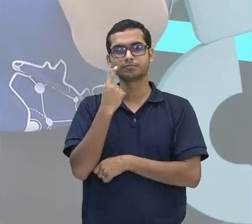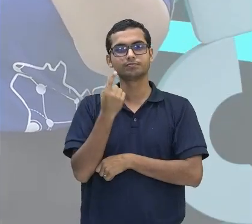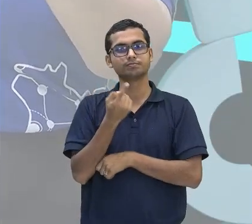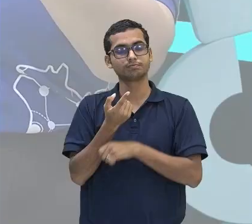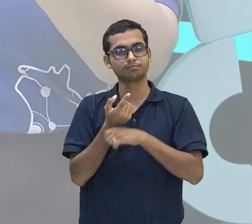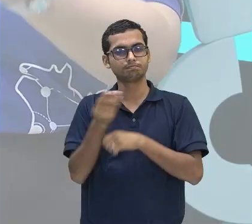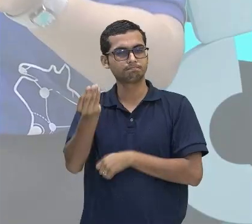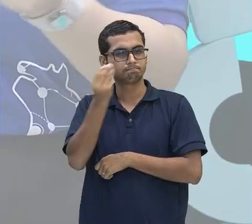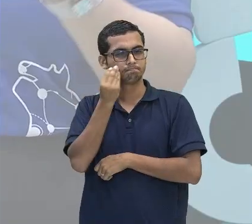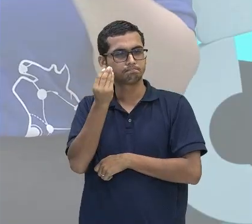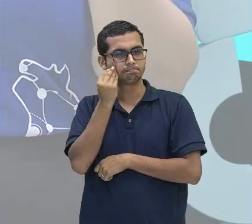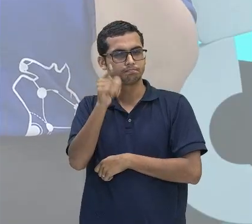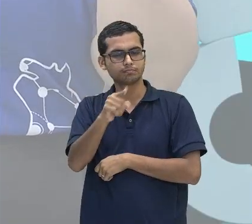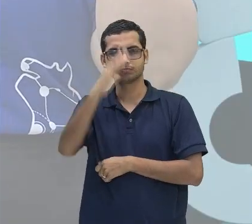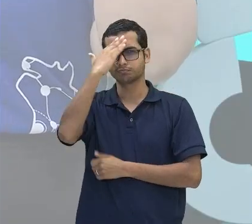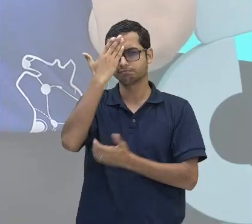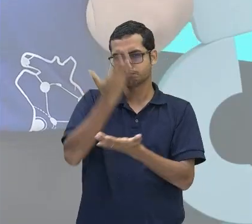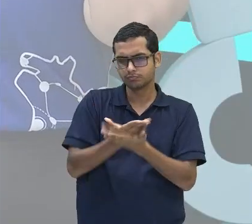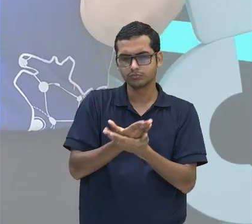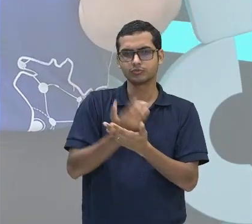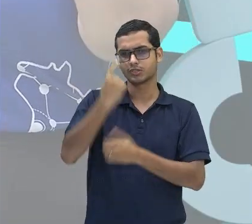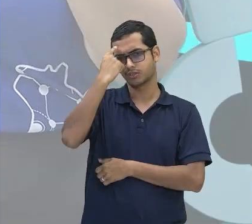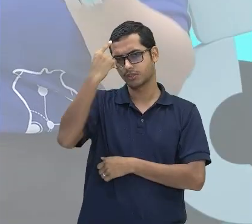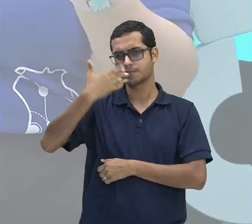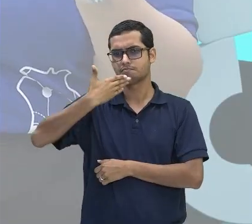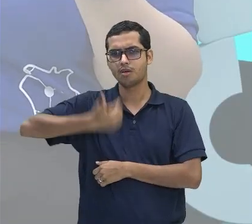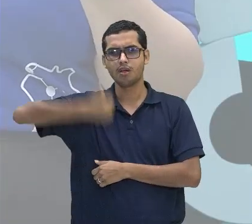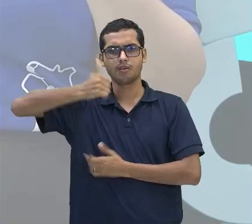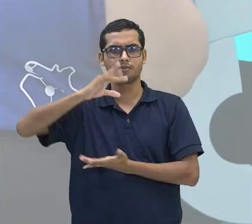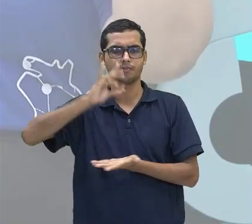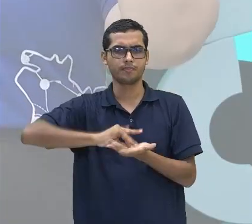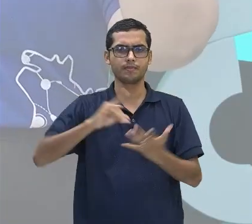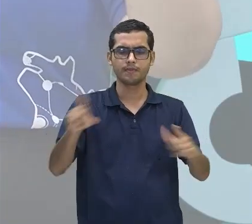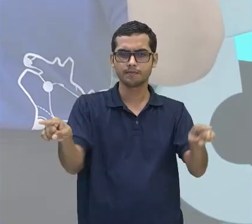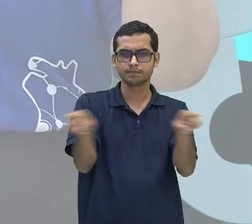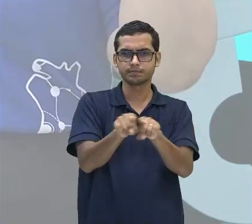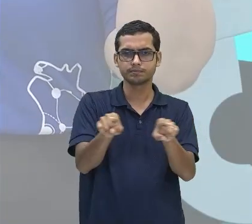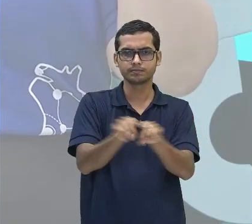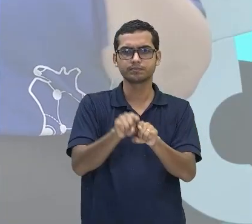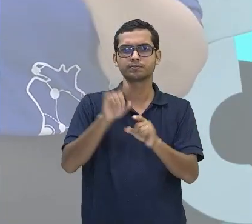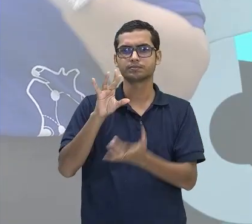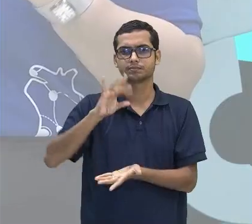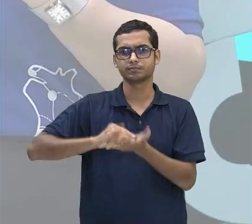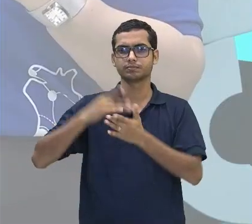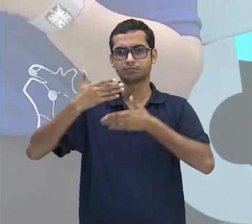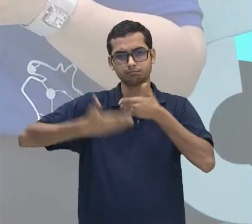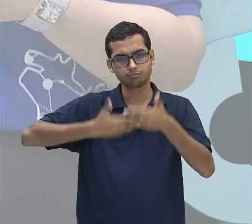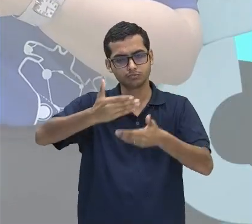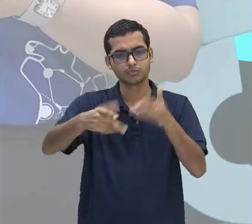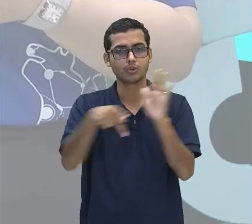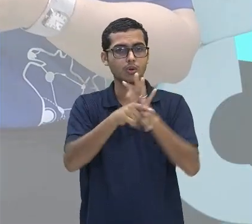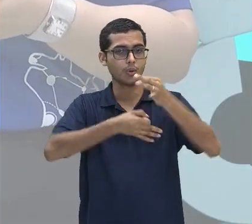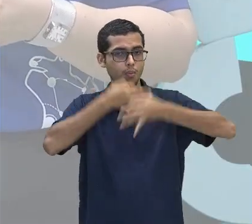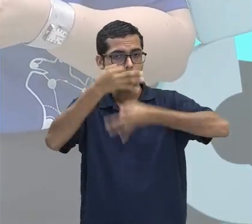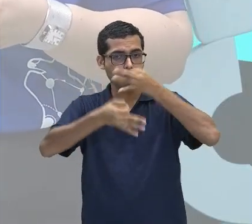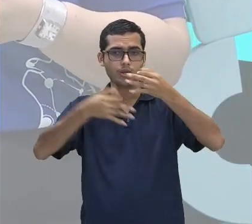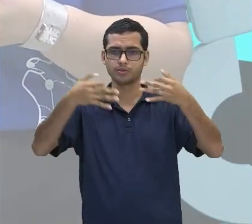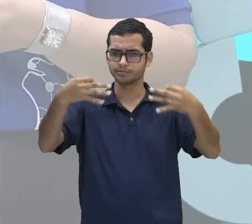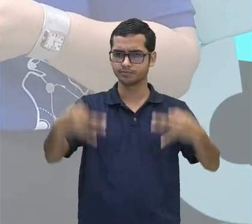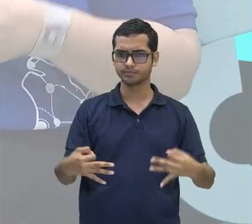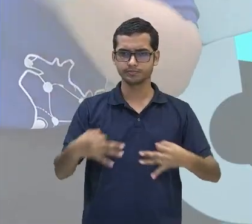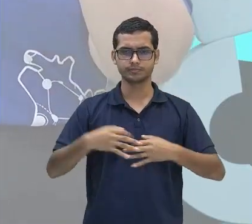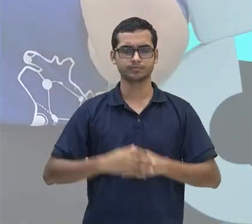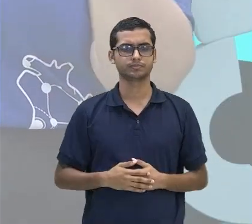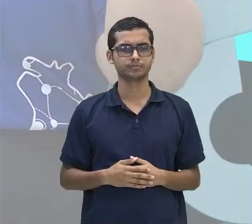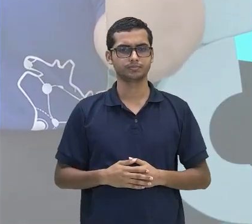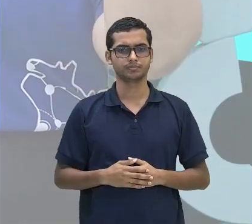de que aquela ideia é a melhor, de que aquele pensamento é o melhor, né, nesse processo de argumentação. Por que comprar